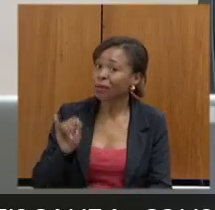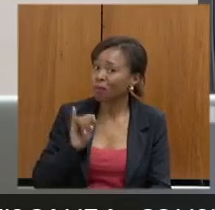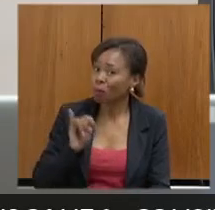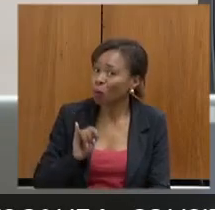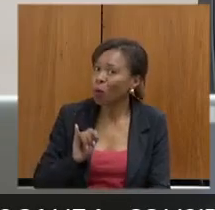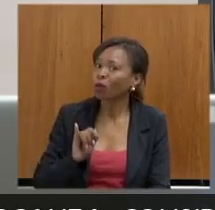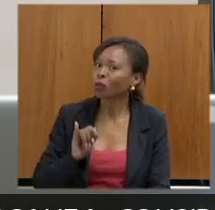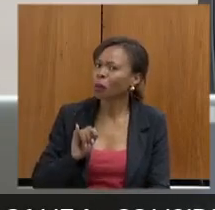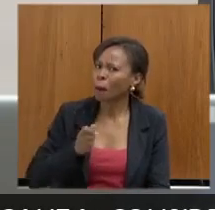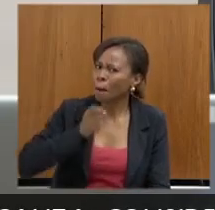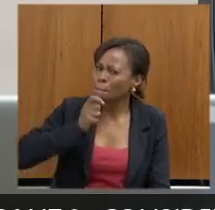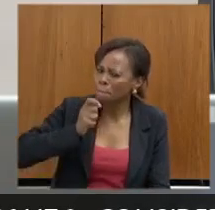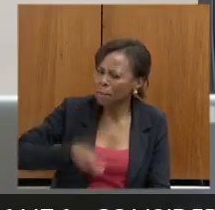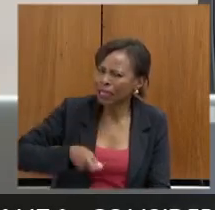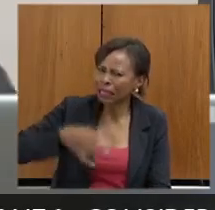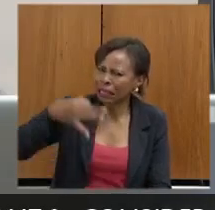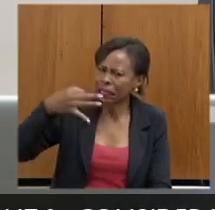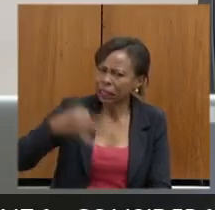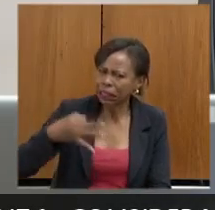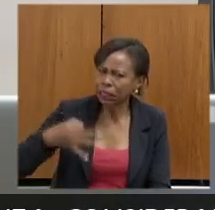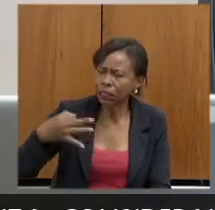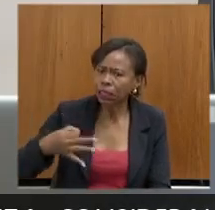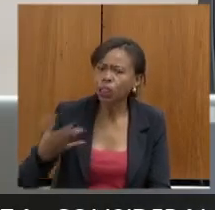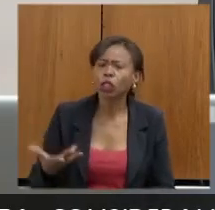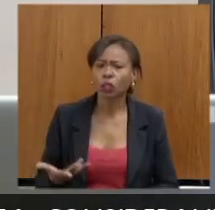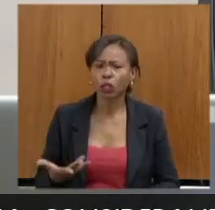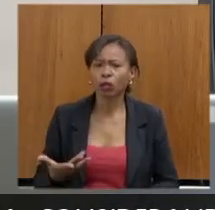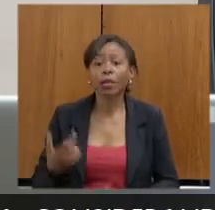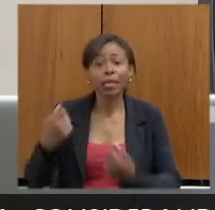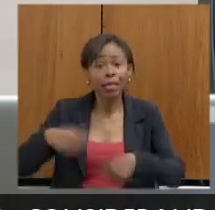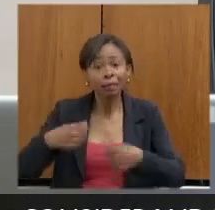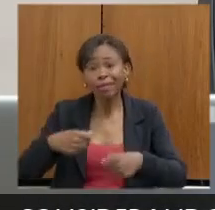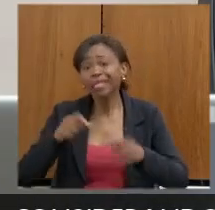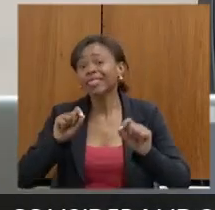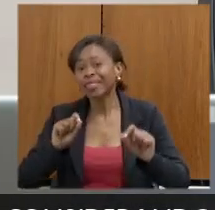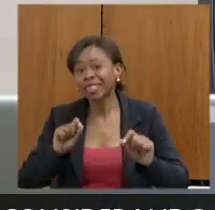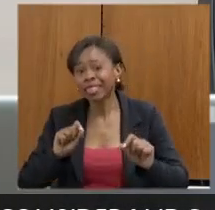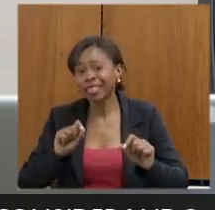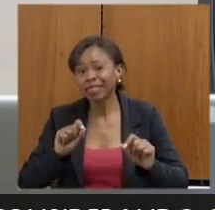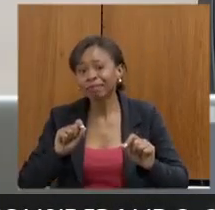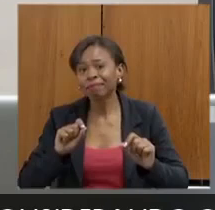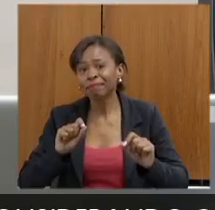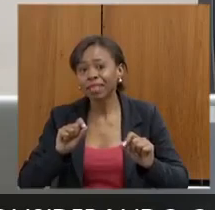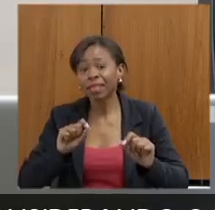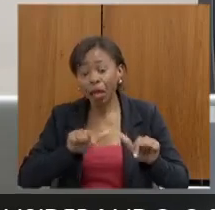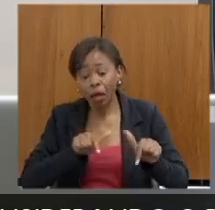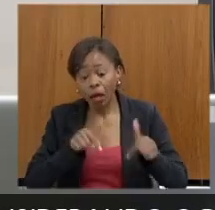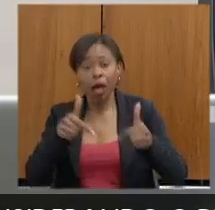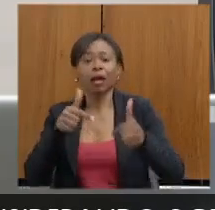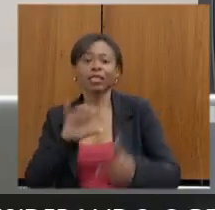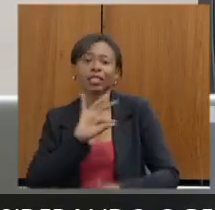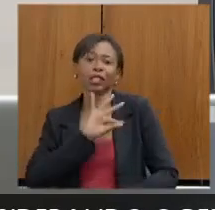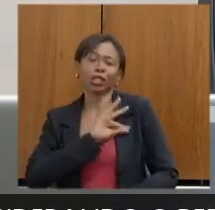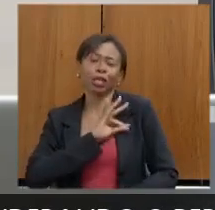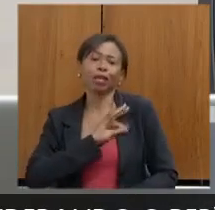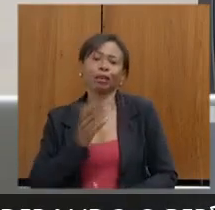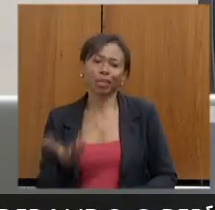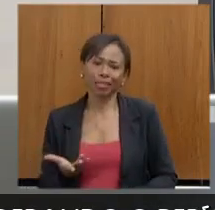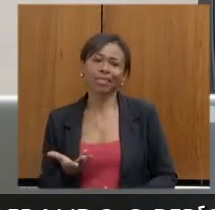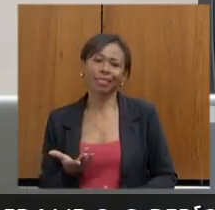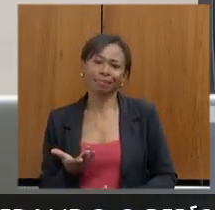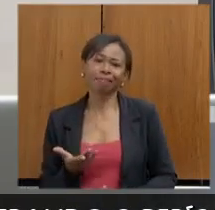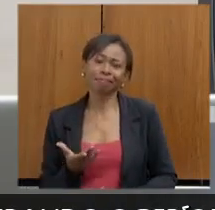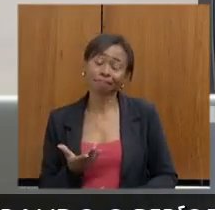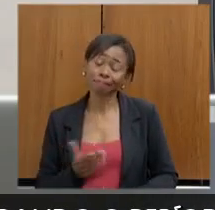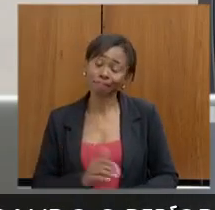religiosamente em dia e que necessita receber a política pública neste caso respondendo prestado